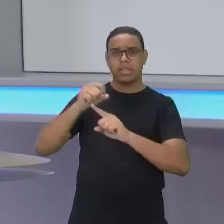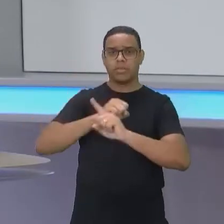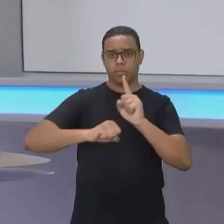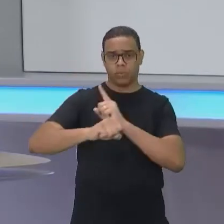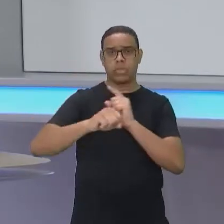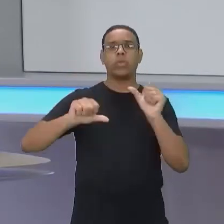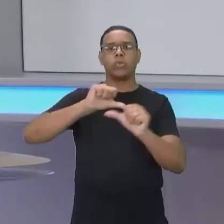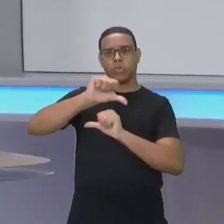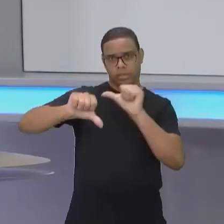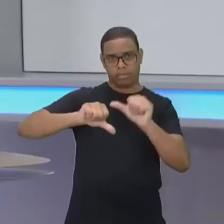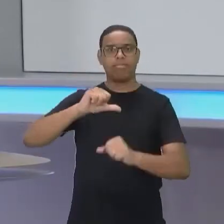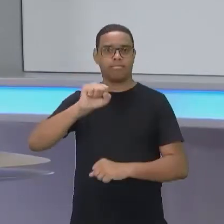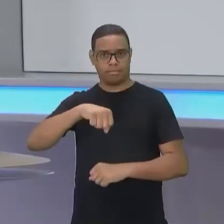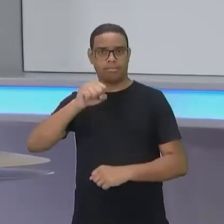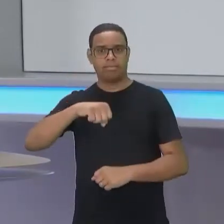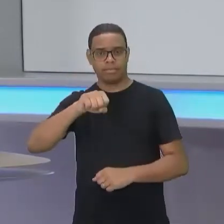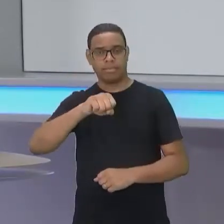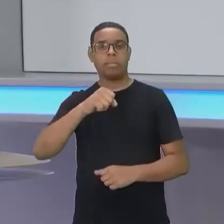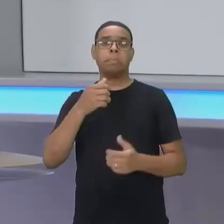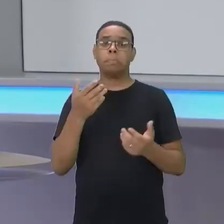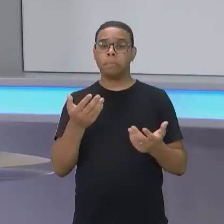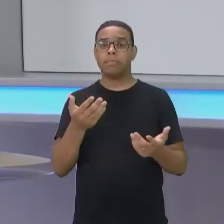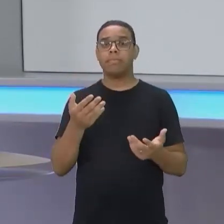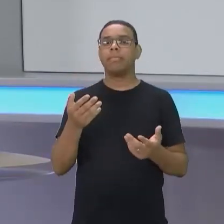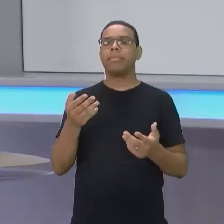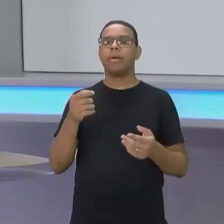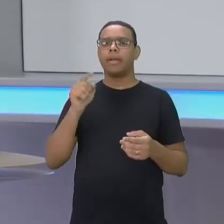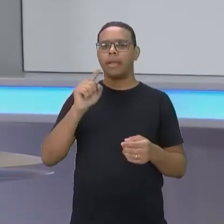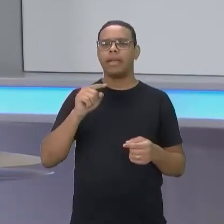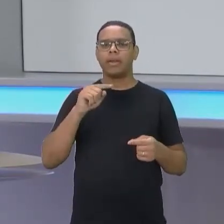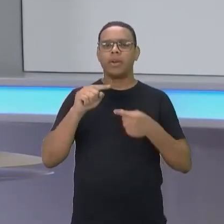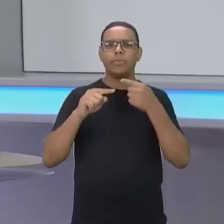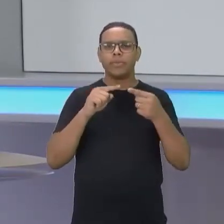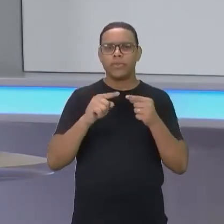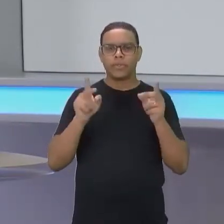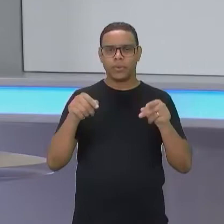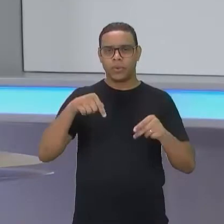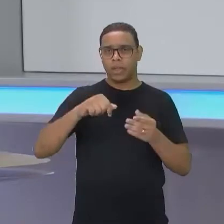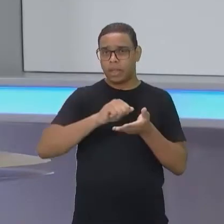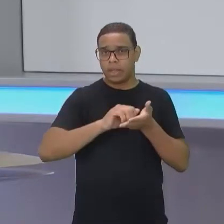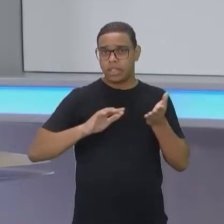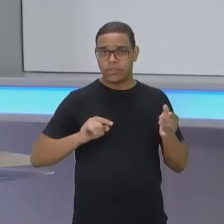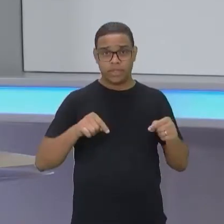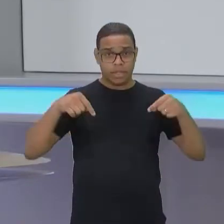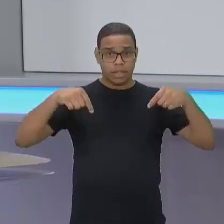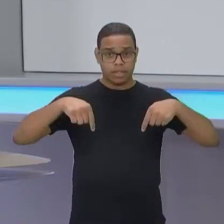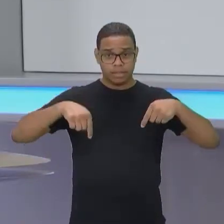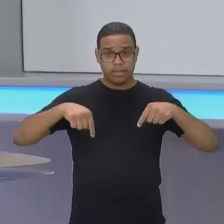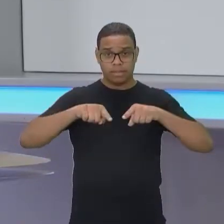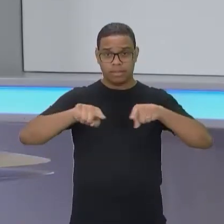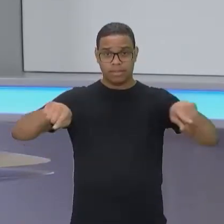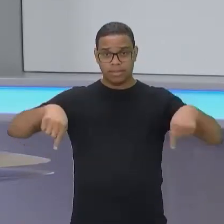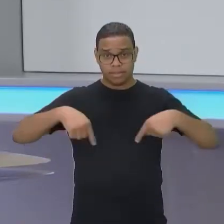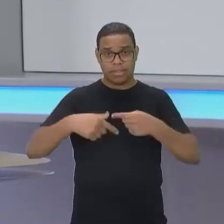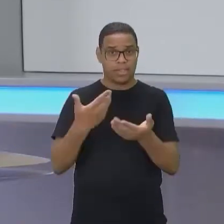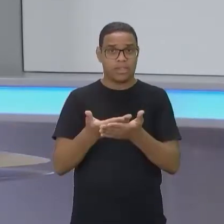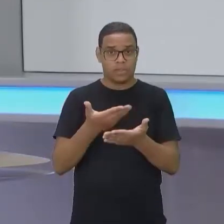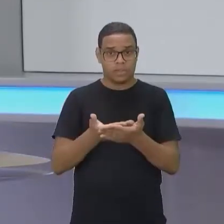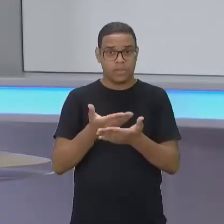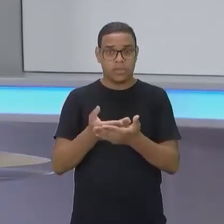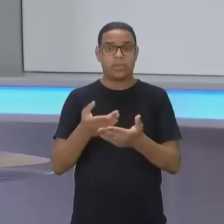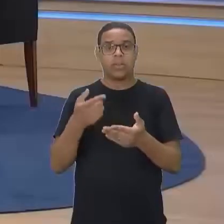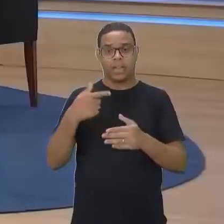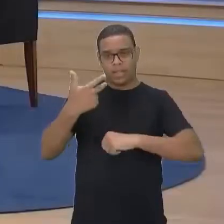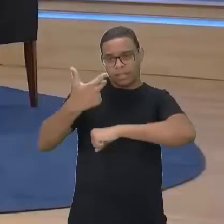né? Mudança social. E a ideia também é um pouco essa, a gente fazer com que a atividade que a gente tem aqui na sala de aula, né? Aqui é um